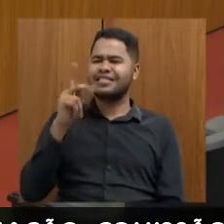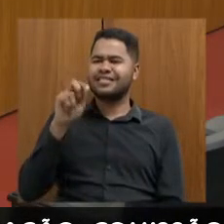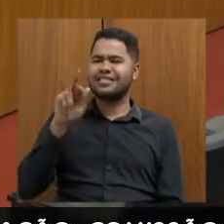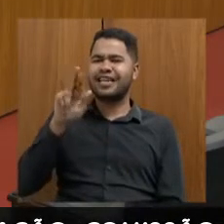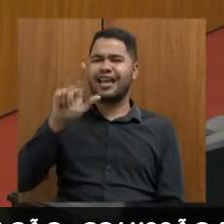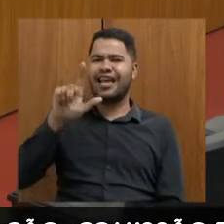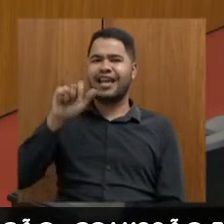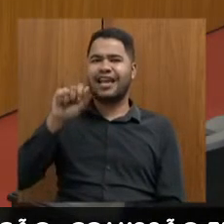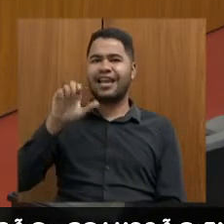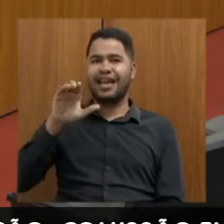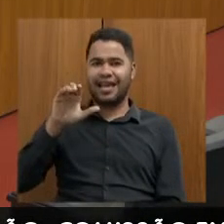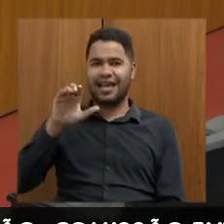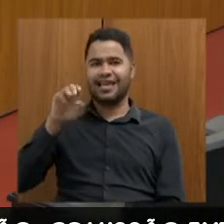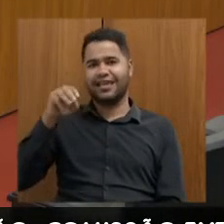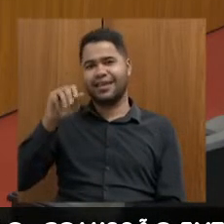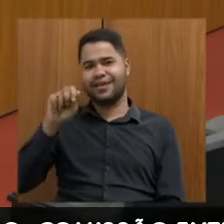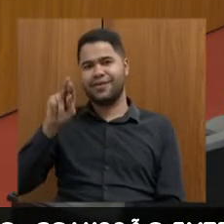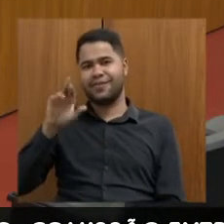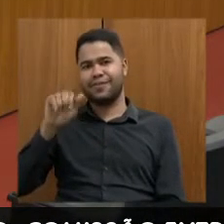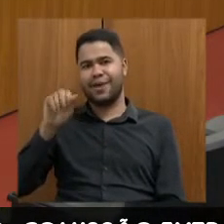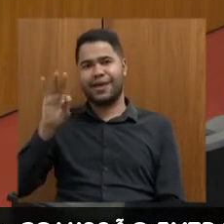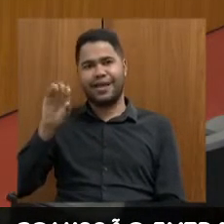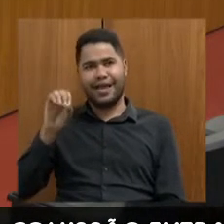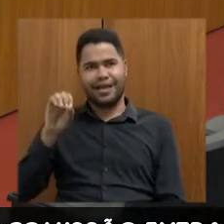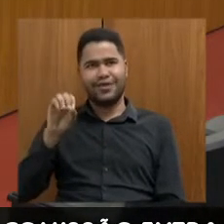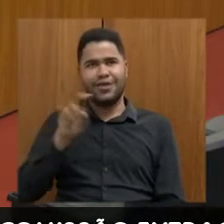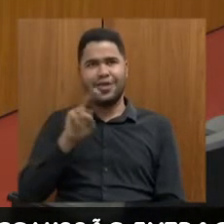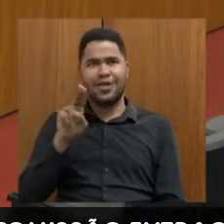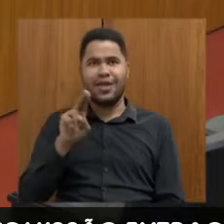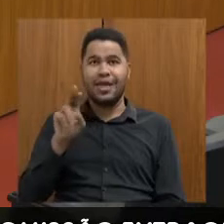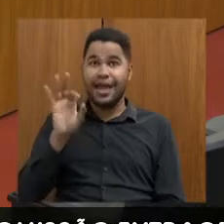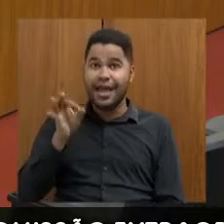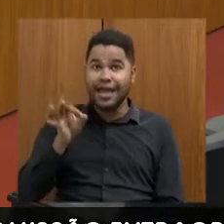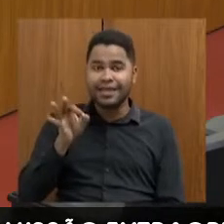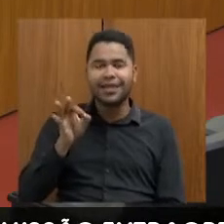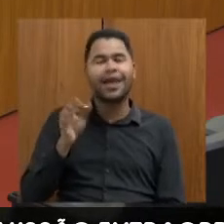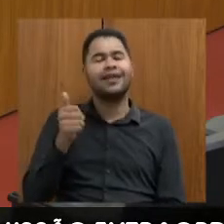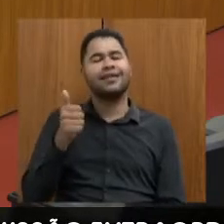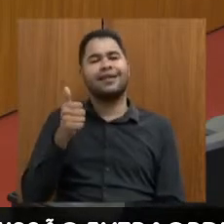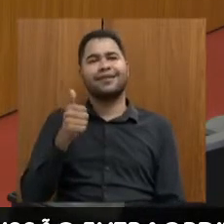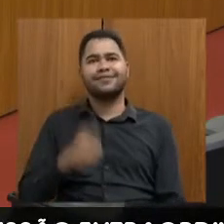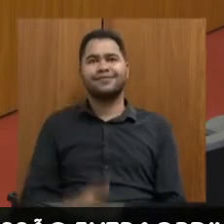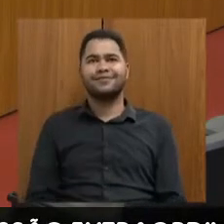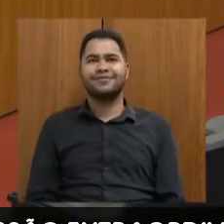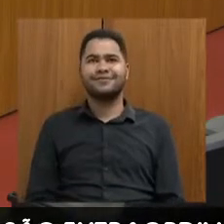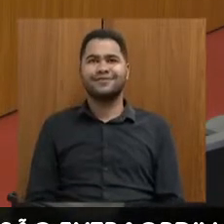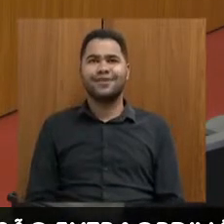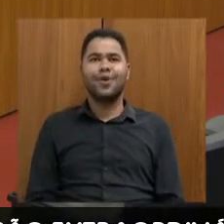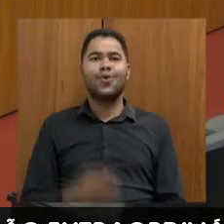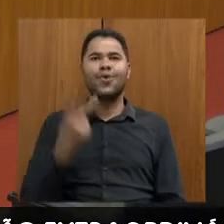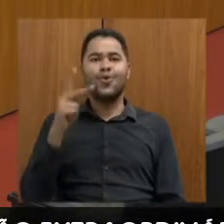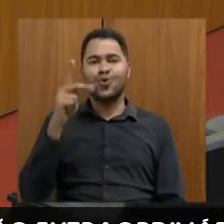Fernando scharlack marcato Acertei ai que bom que